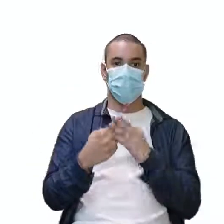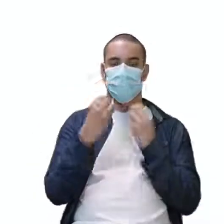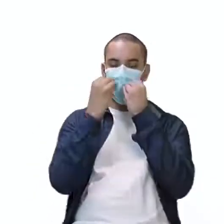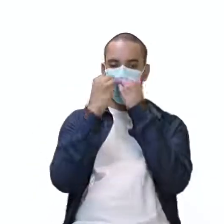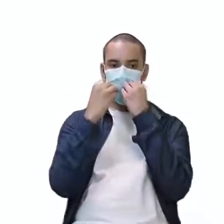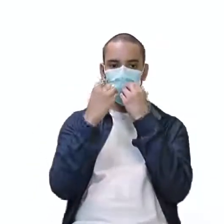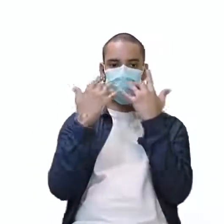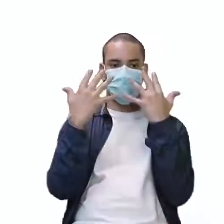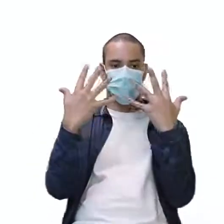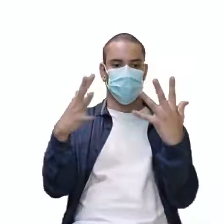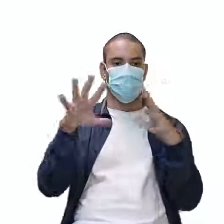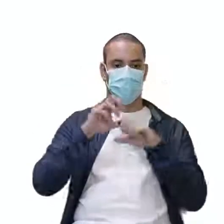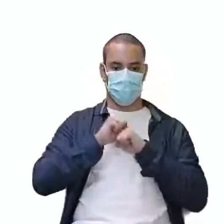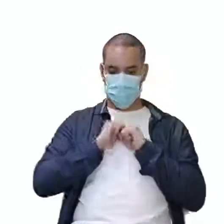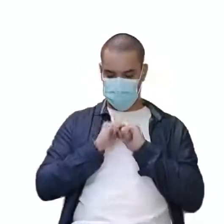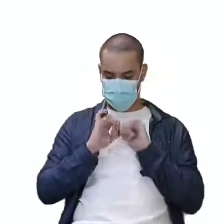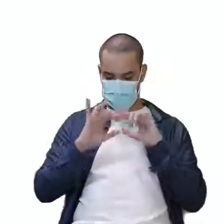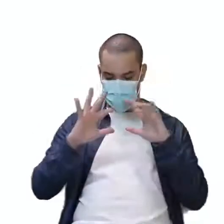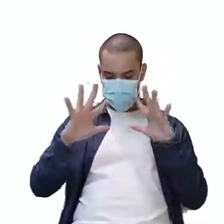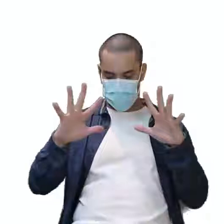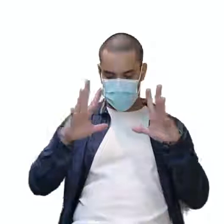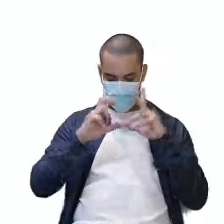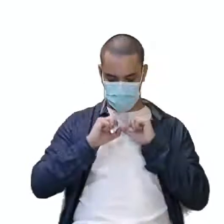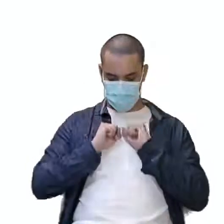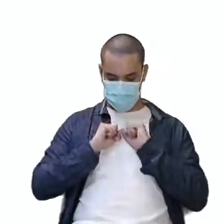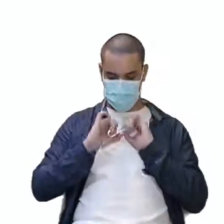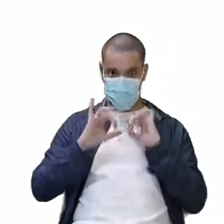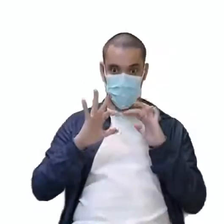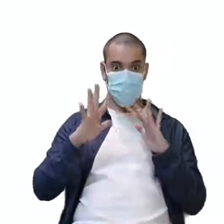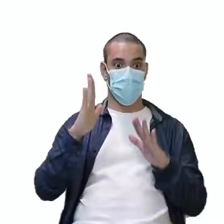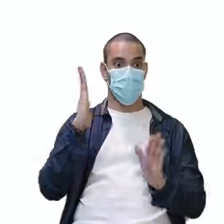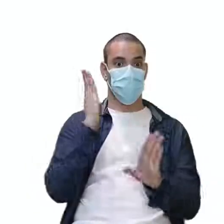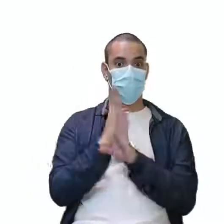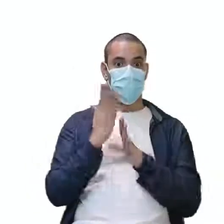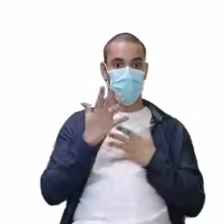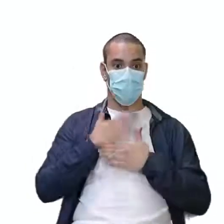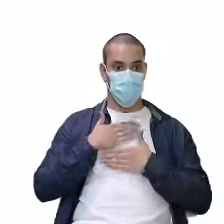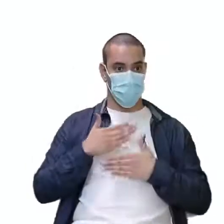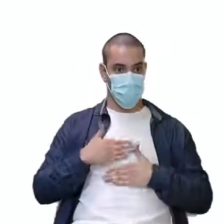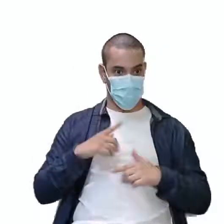exalados, emitidos, né? Saem através do corpo